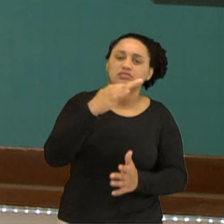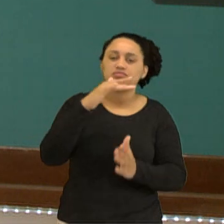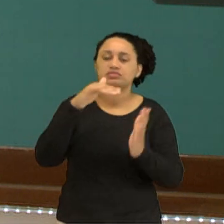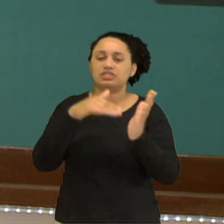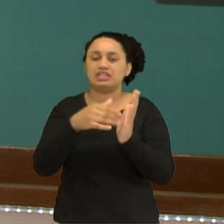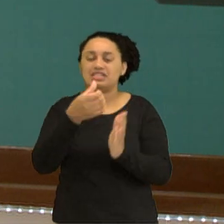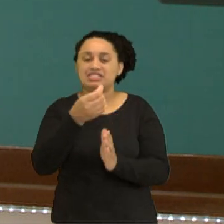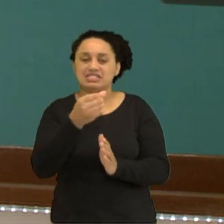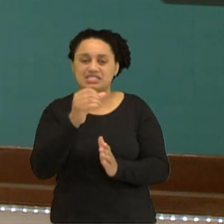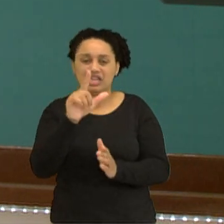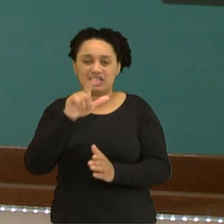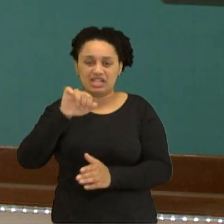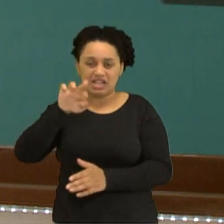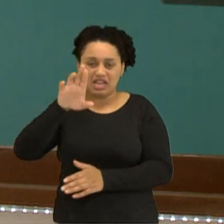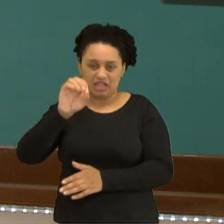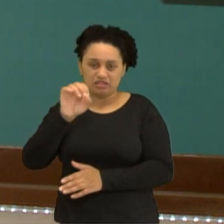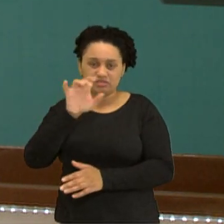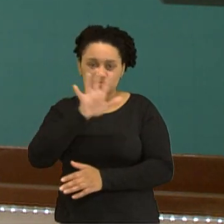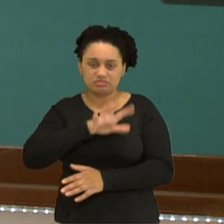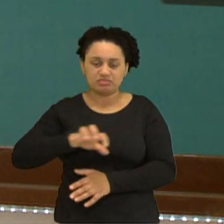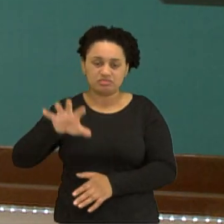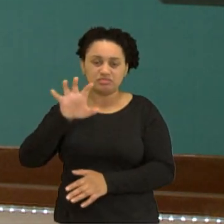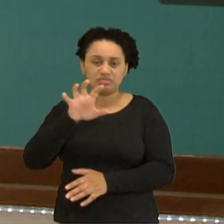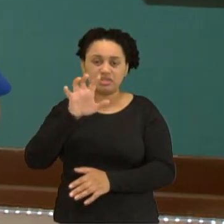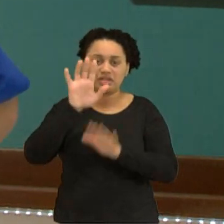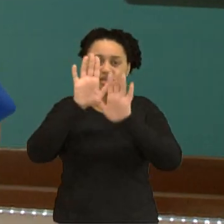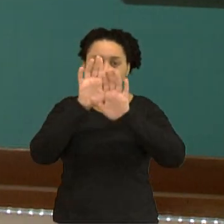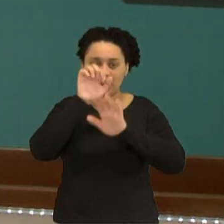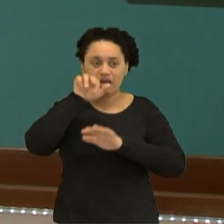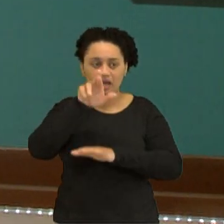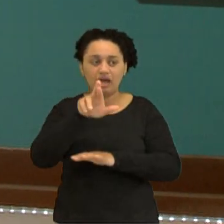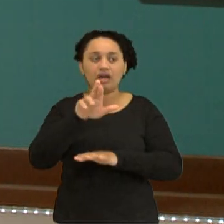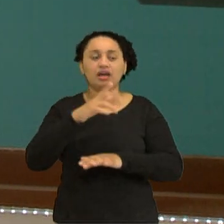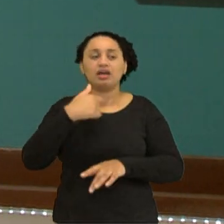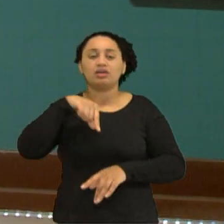6 litros de ar, de oxigênio, é o que nós inalamos